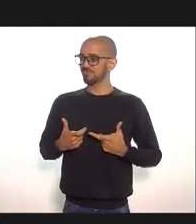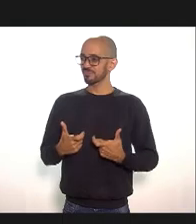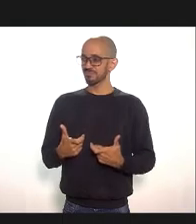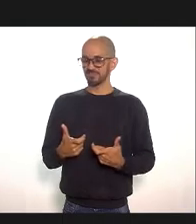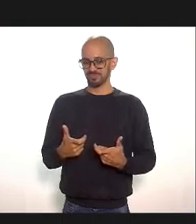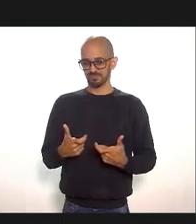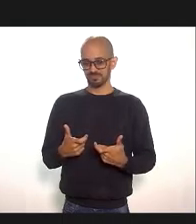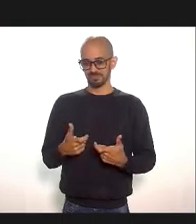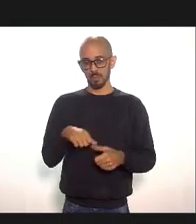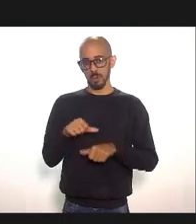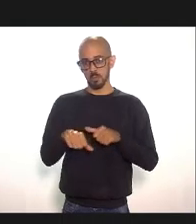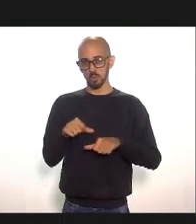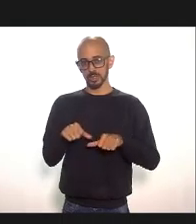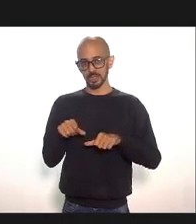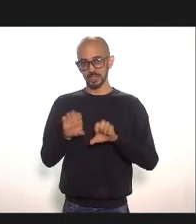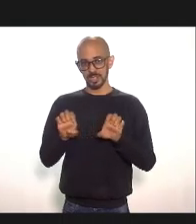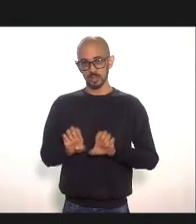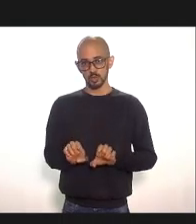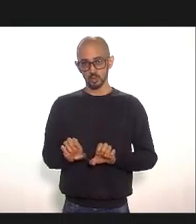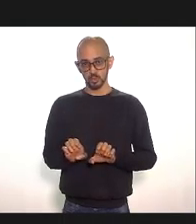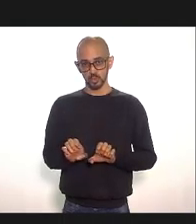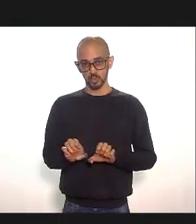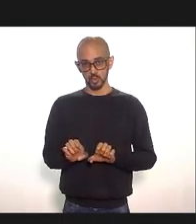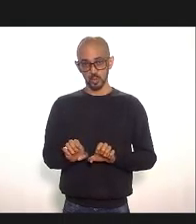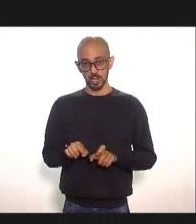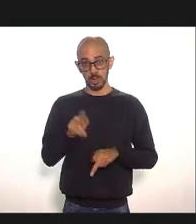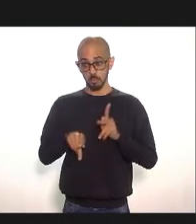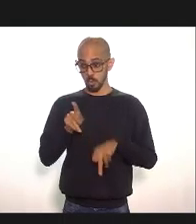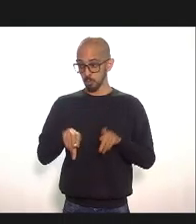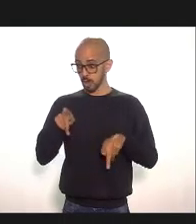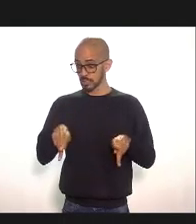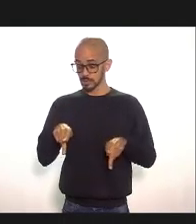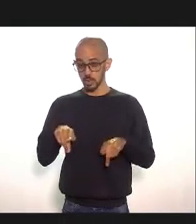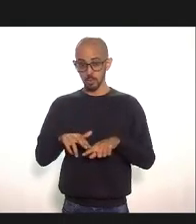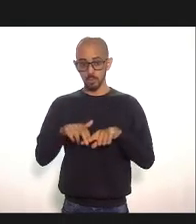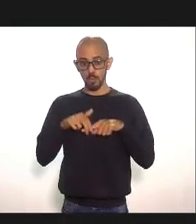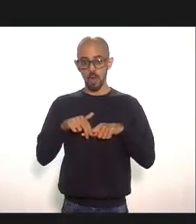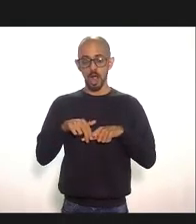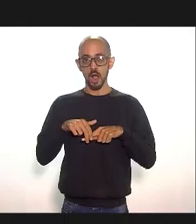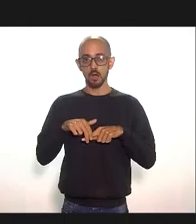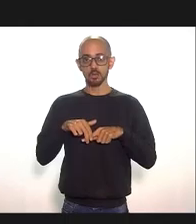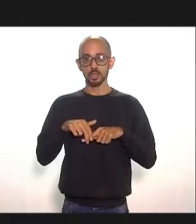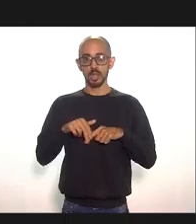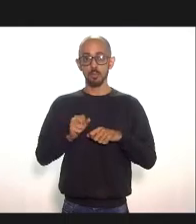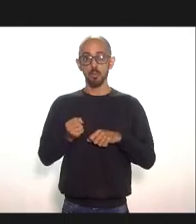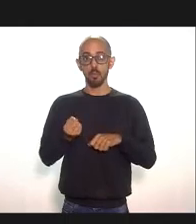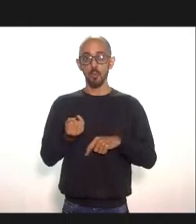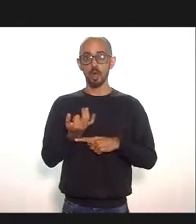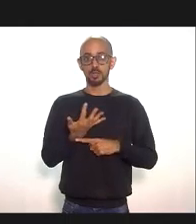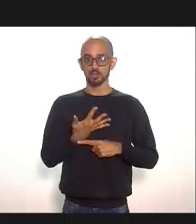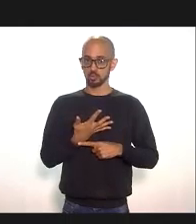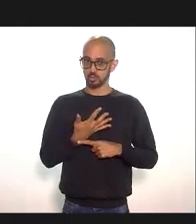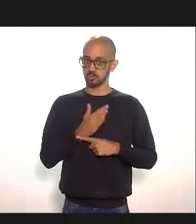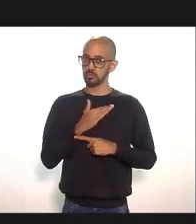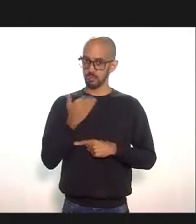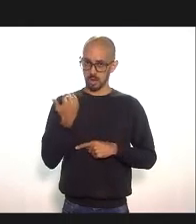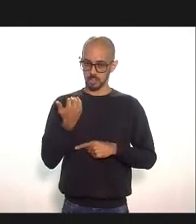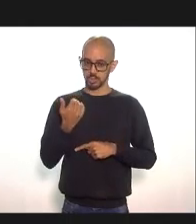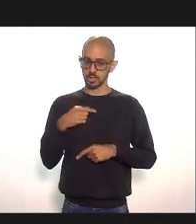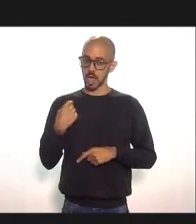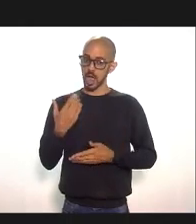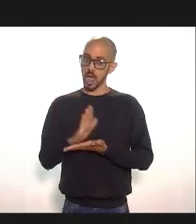nossa estrutura demográfica, tamanho a quantidade de mortes relacionadas a essa doença. Então, há quem